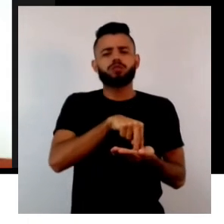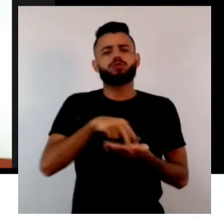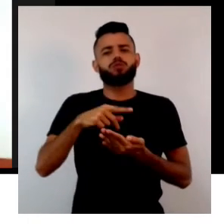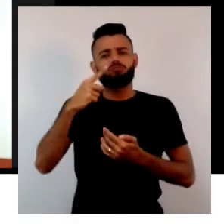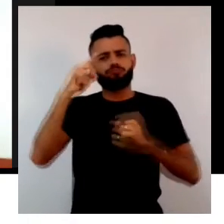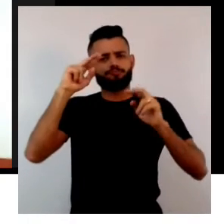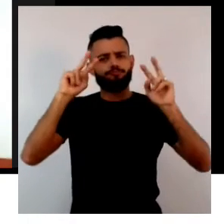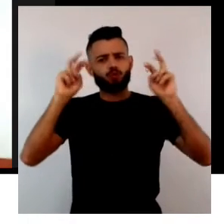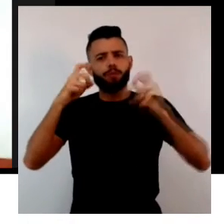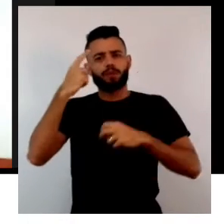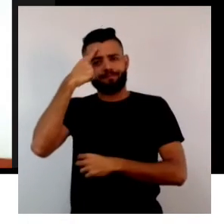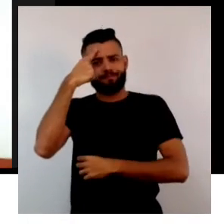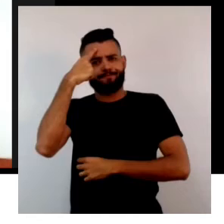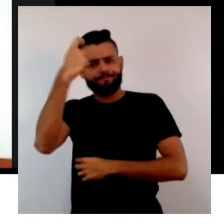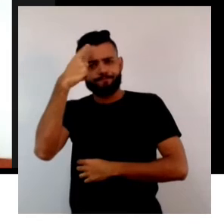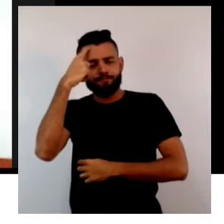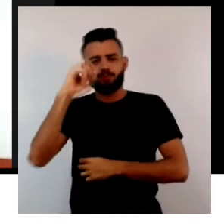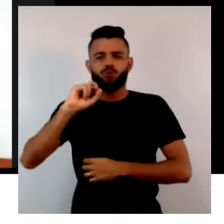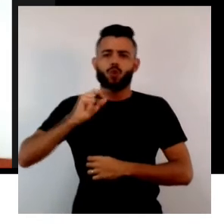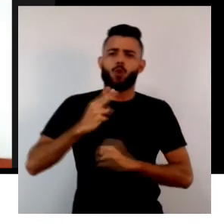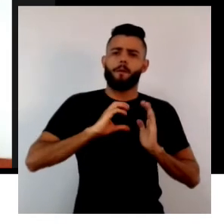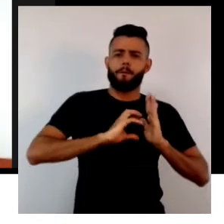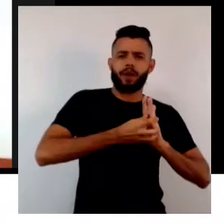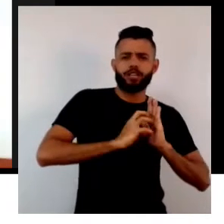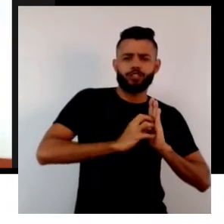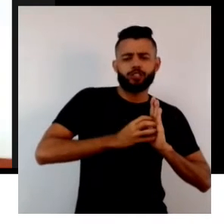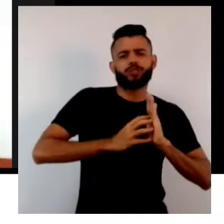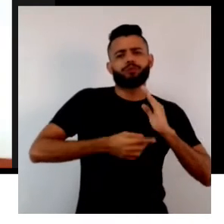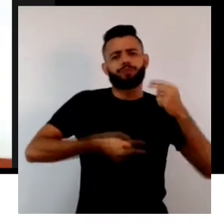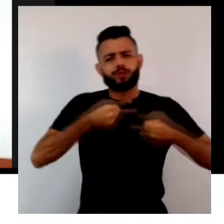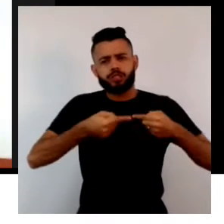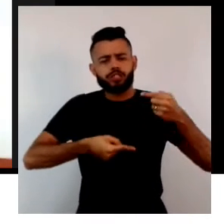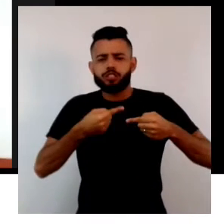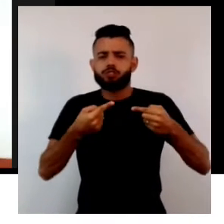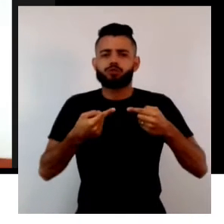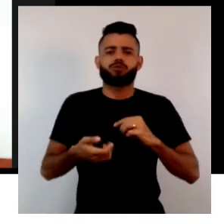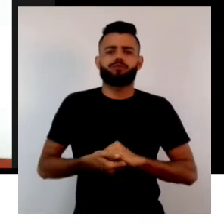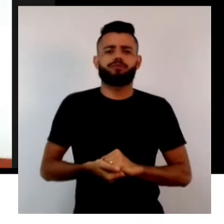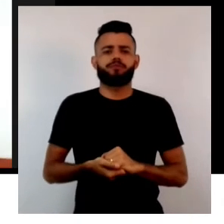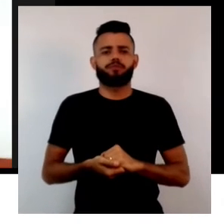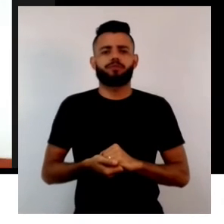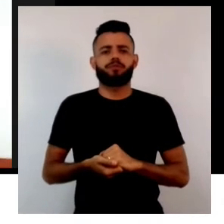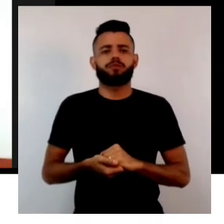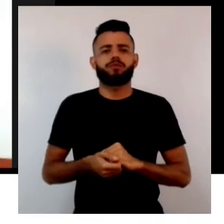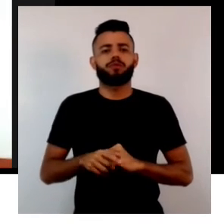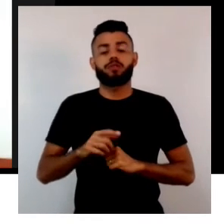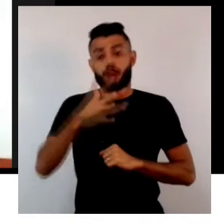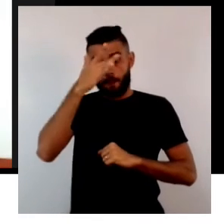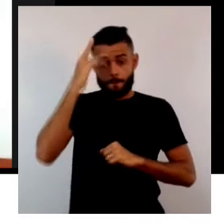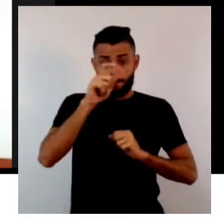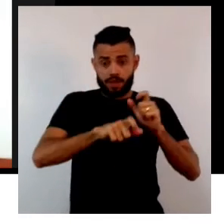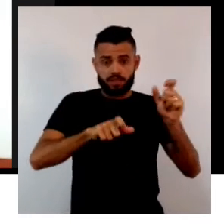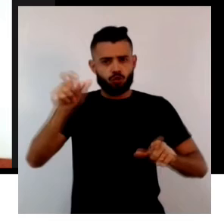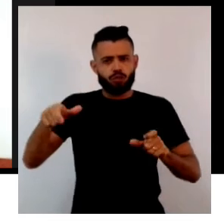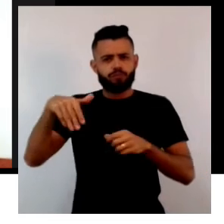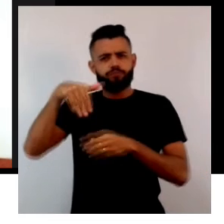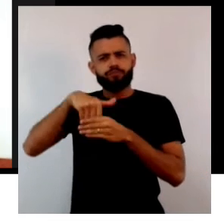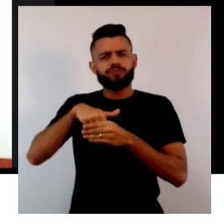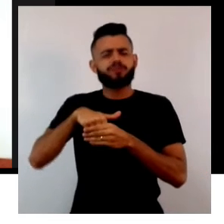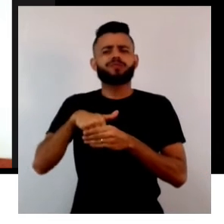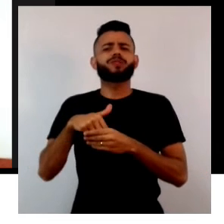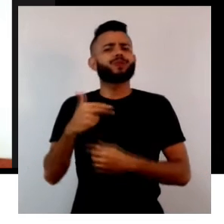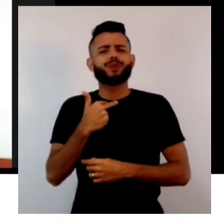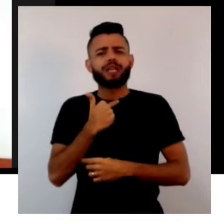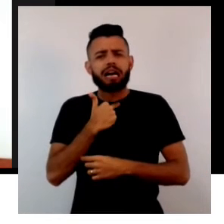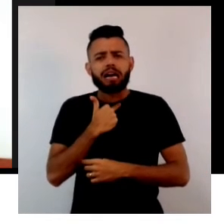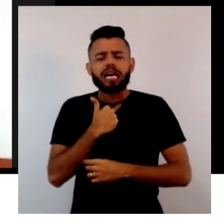ou partidário, enfim, para que o leitor não tenha que ficar tentando descobrir nas entrelinhas